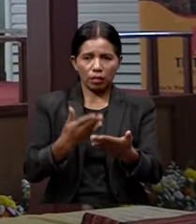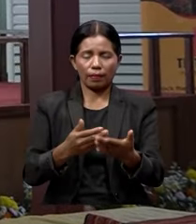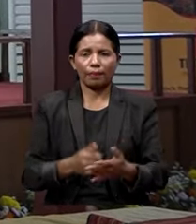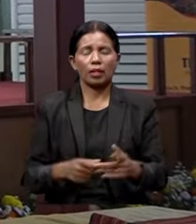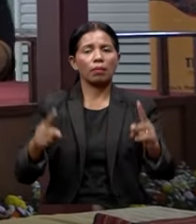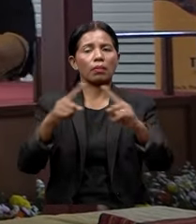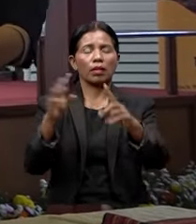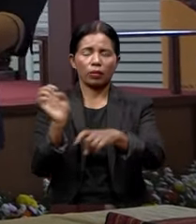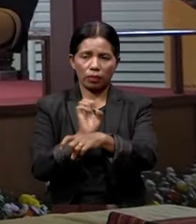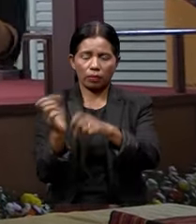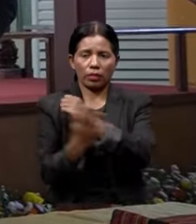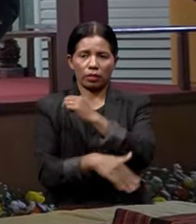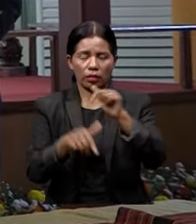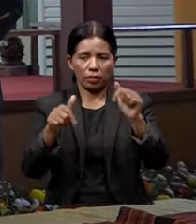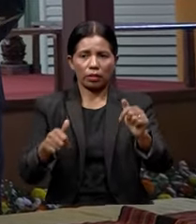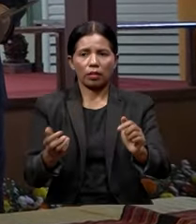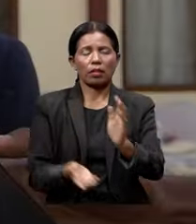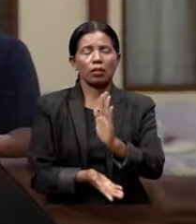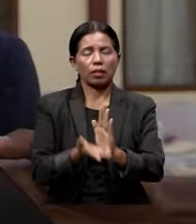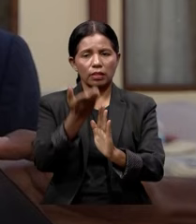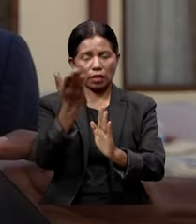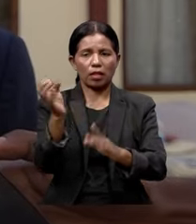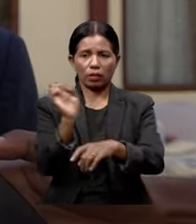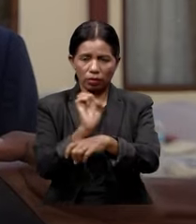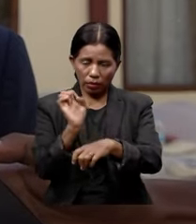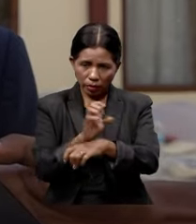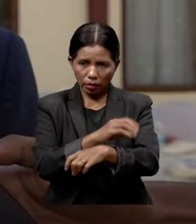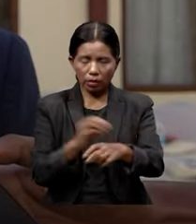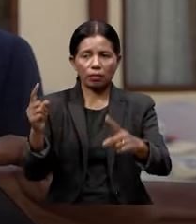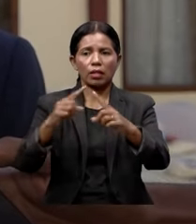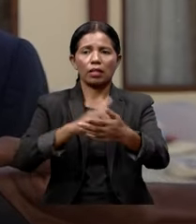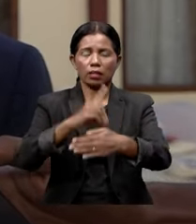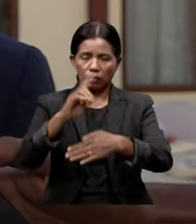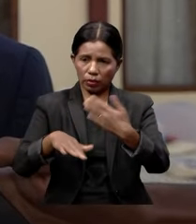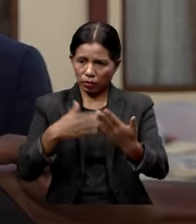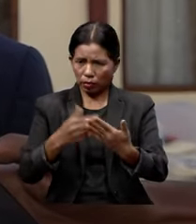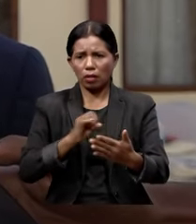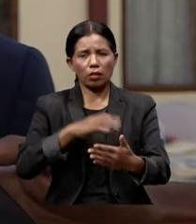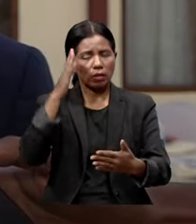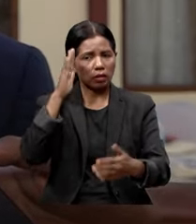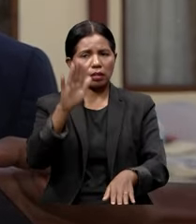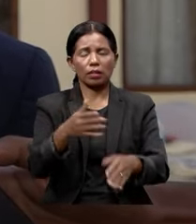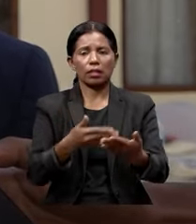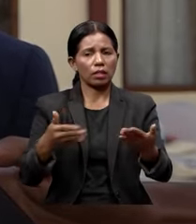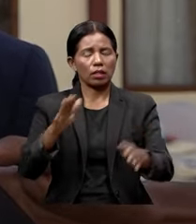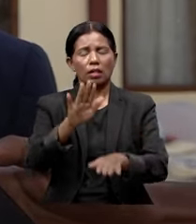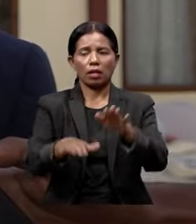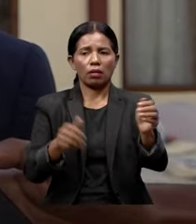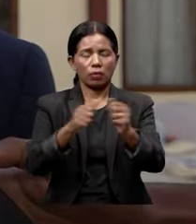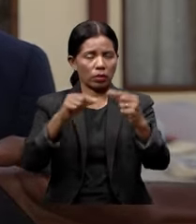a economia relara, para emprego, para desenvolvimento. Então, esse Sanser não é lá muito, não é